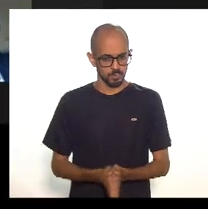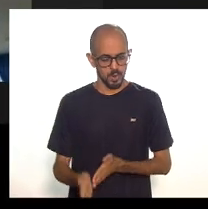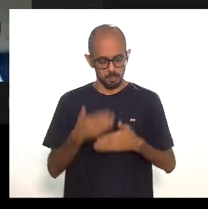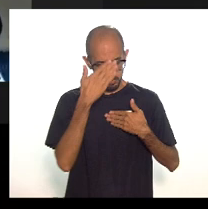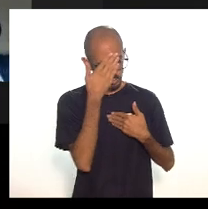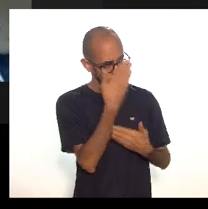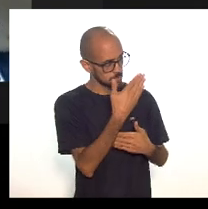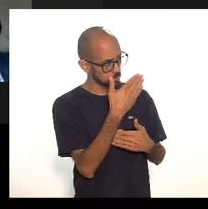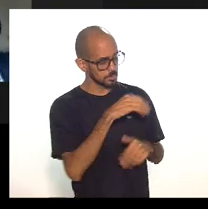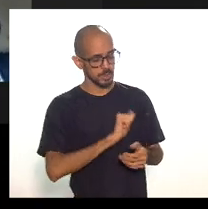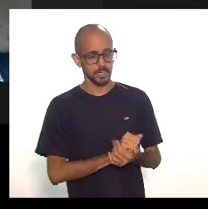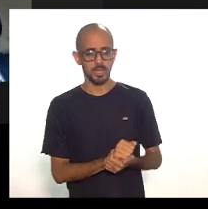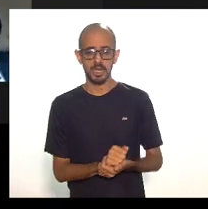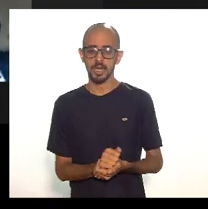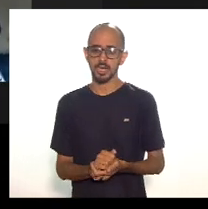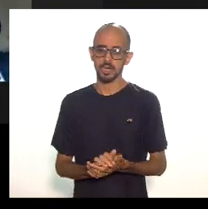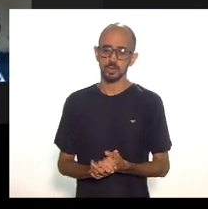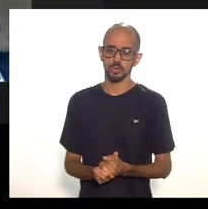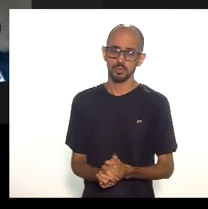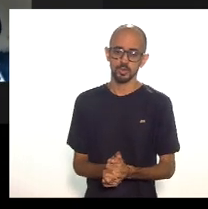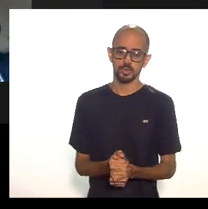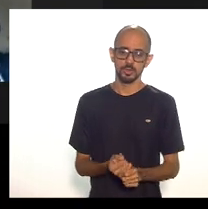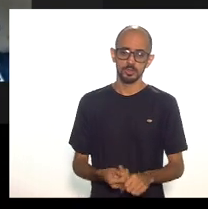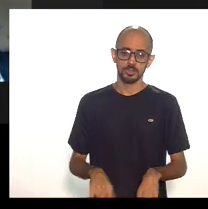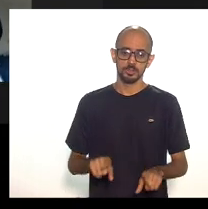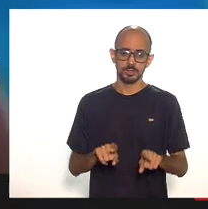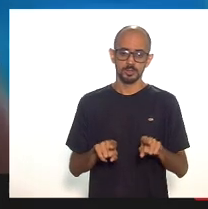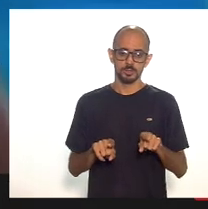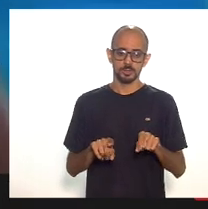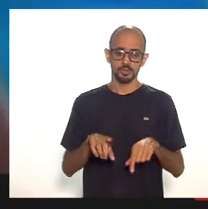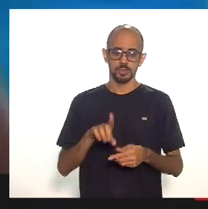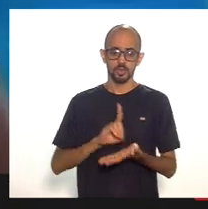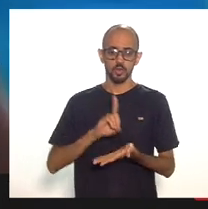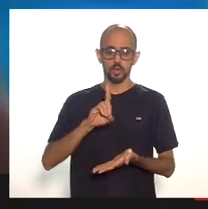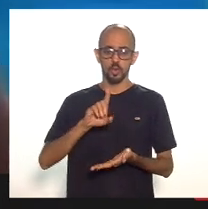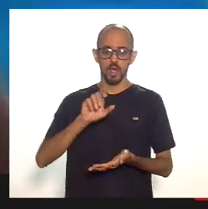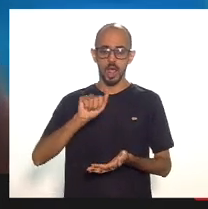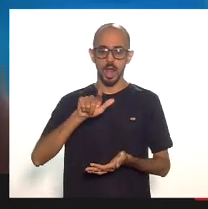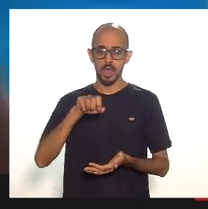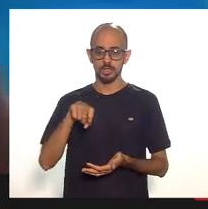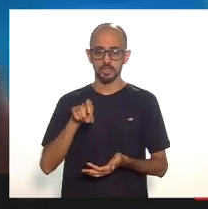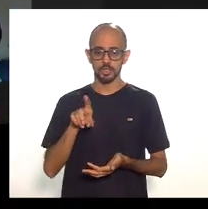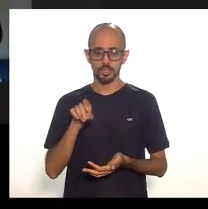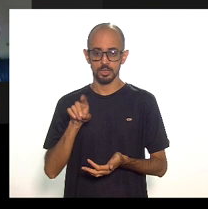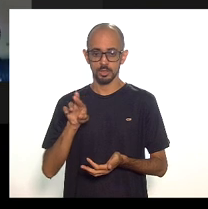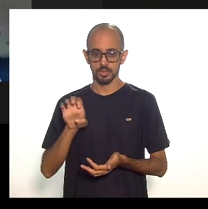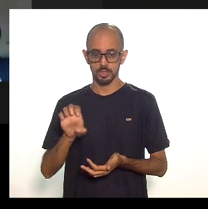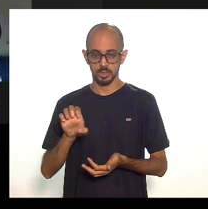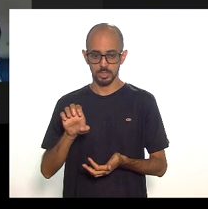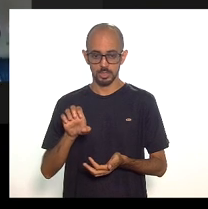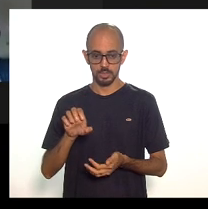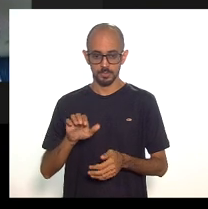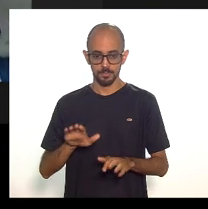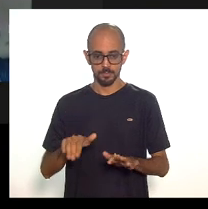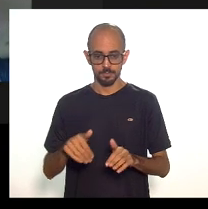Obrigado, doutor Gunnar. Sim, média, doutor Alexandre, pode fazer sua